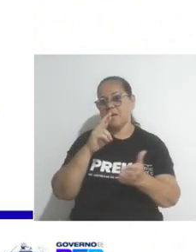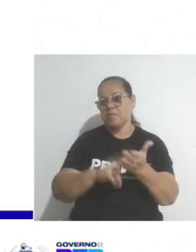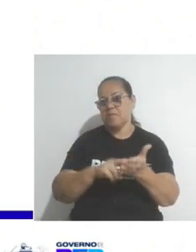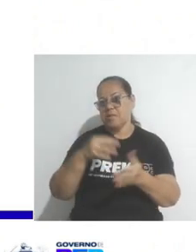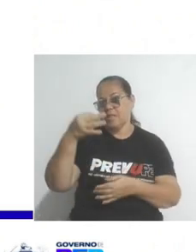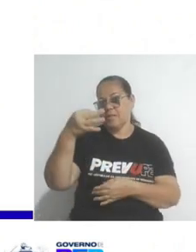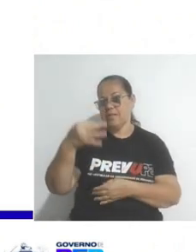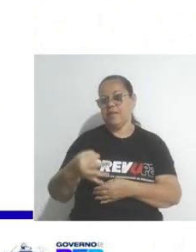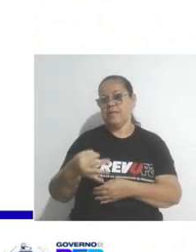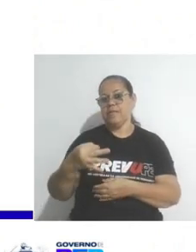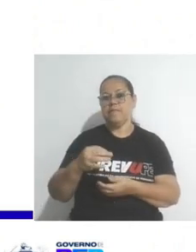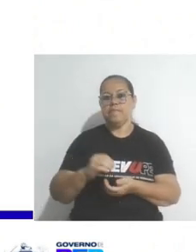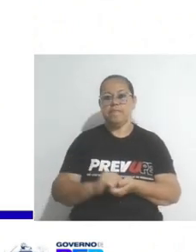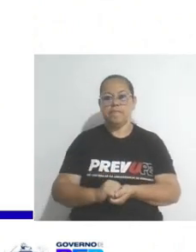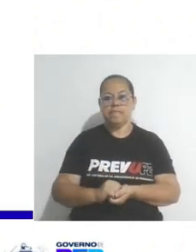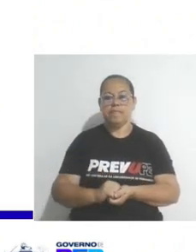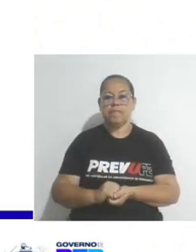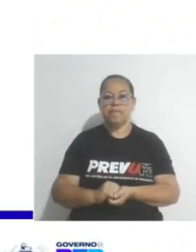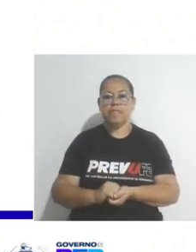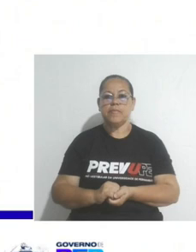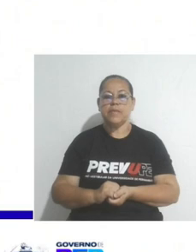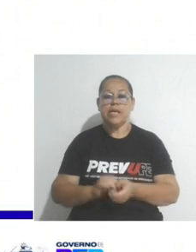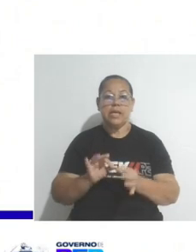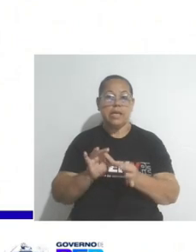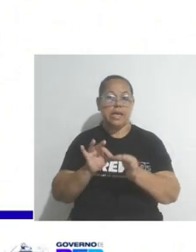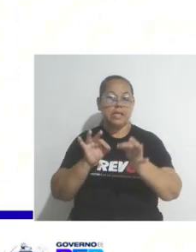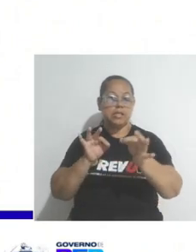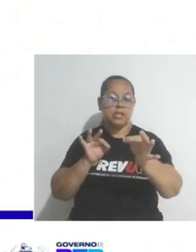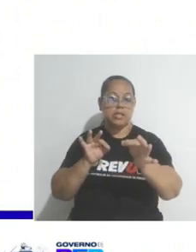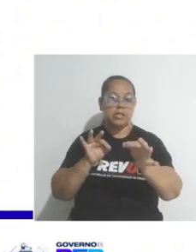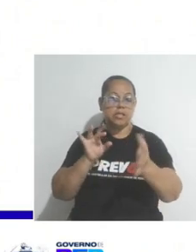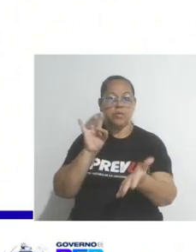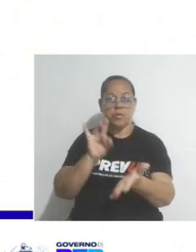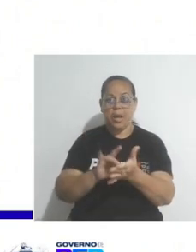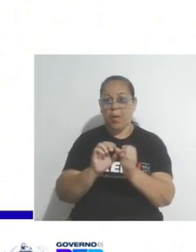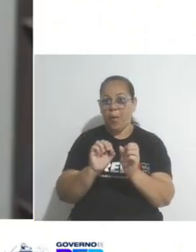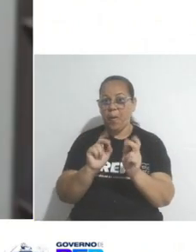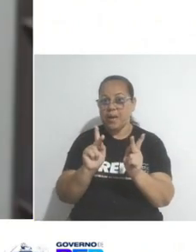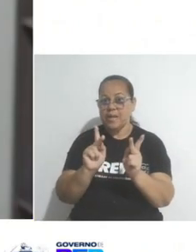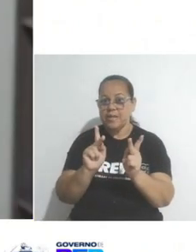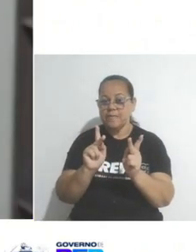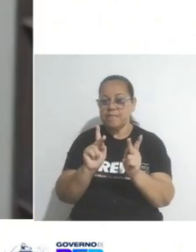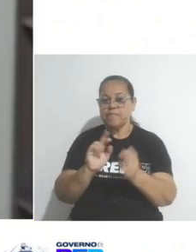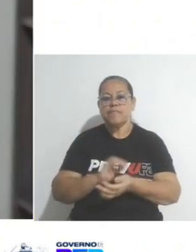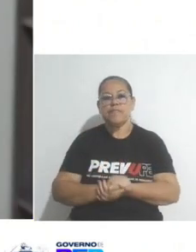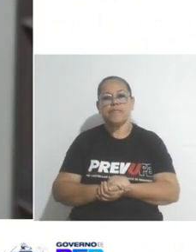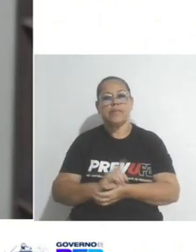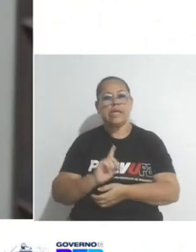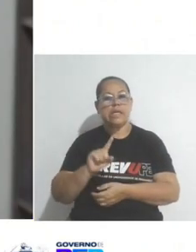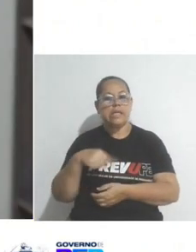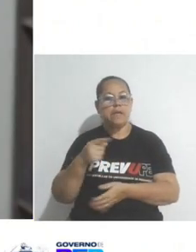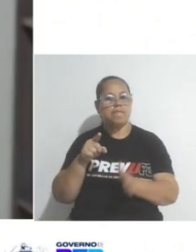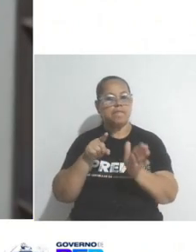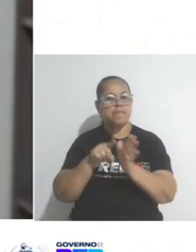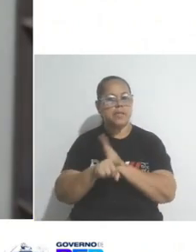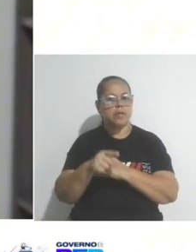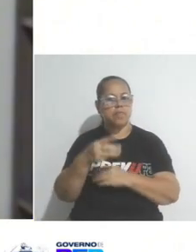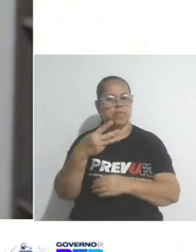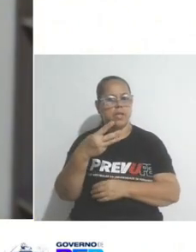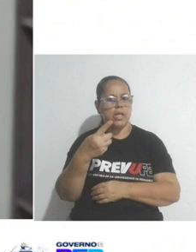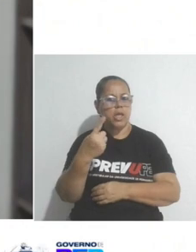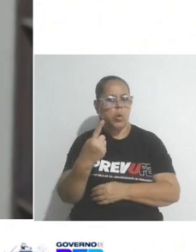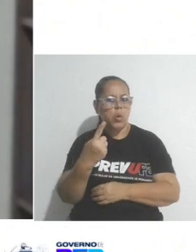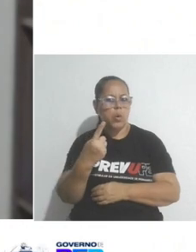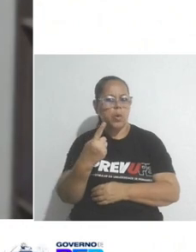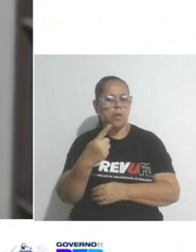é quatro centímetros que é a distância no real ok na questão trinta e um a gente tem